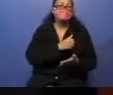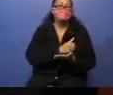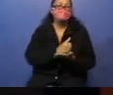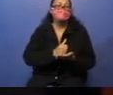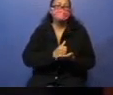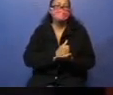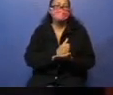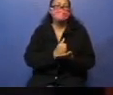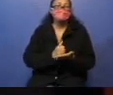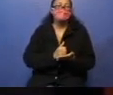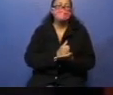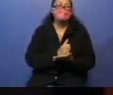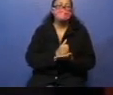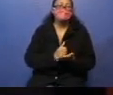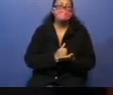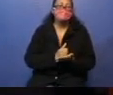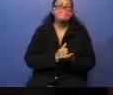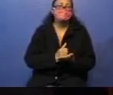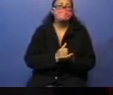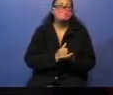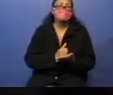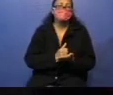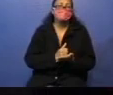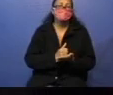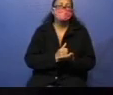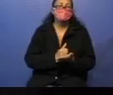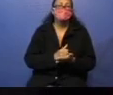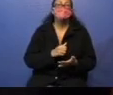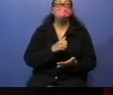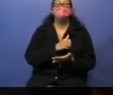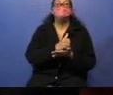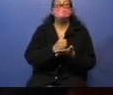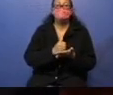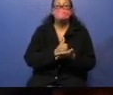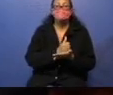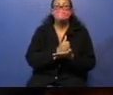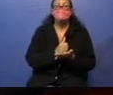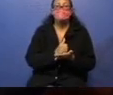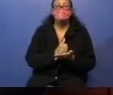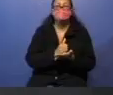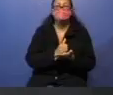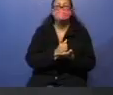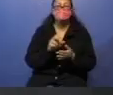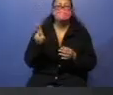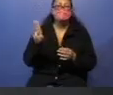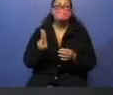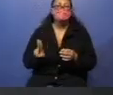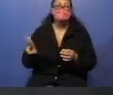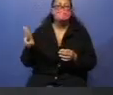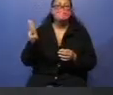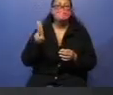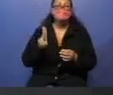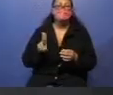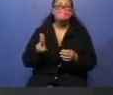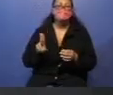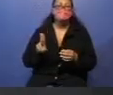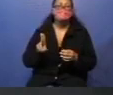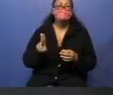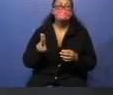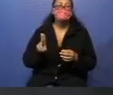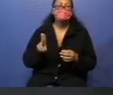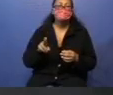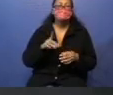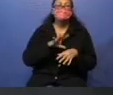chamado penicilina. É um antibiótico que a gente usa muito quando a gente está com uma